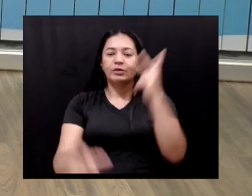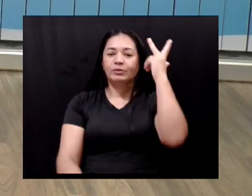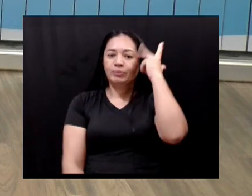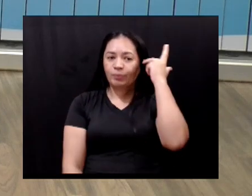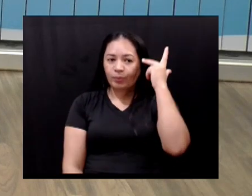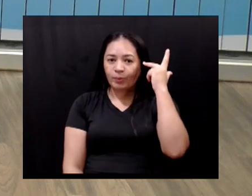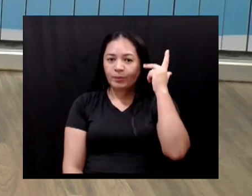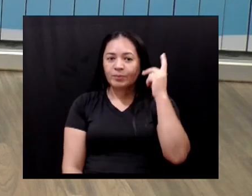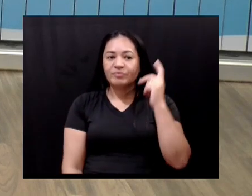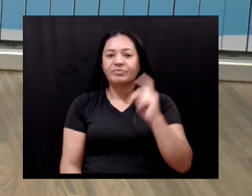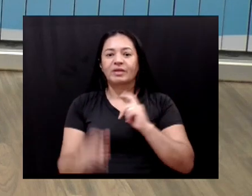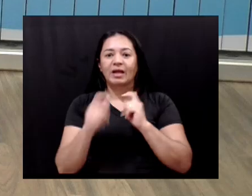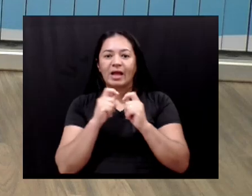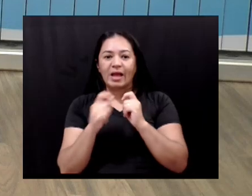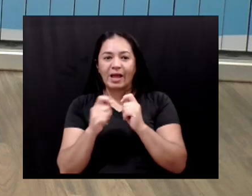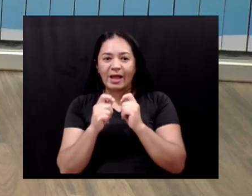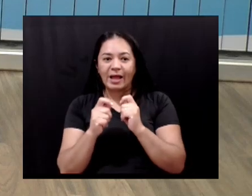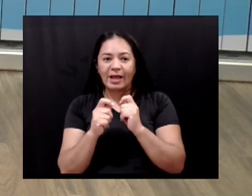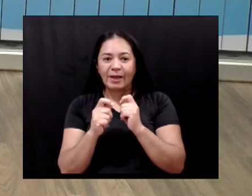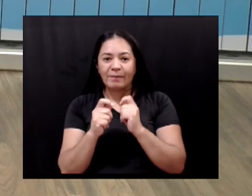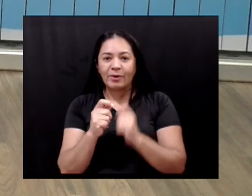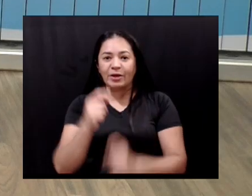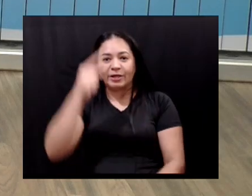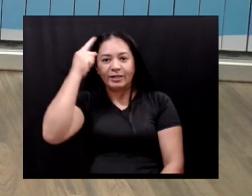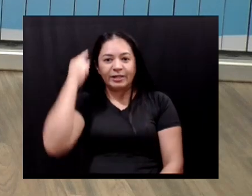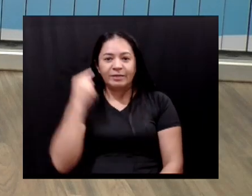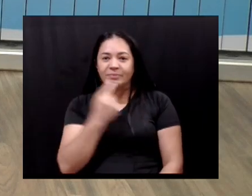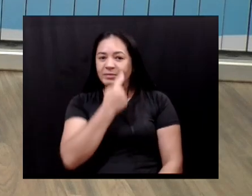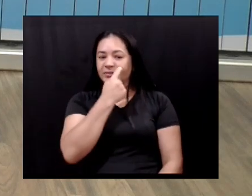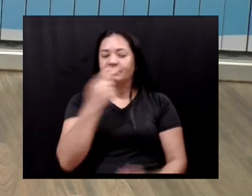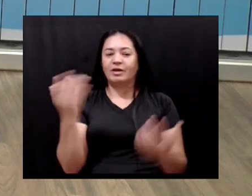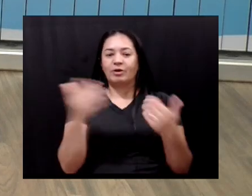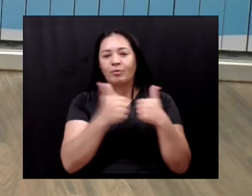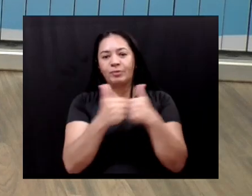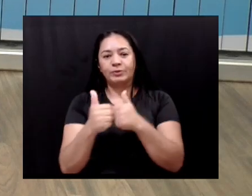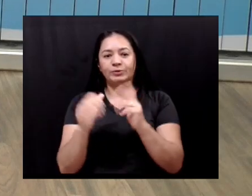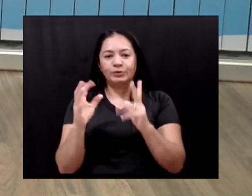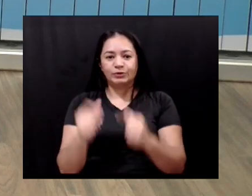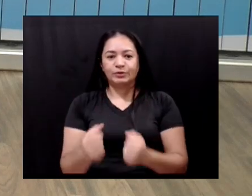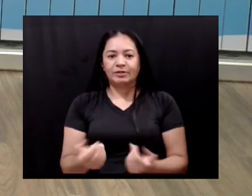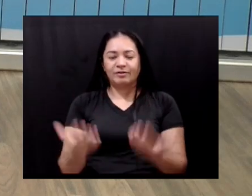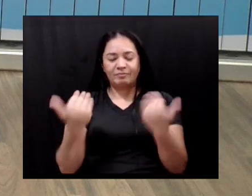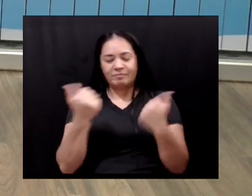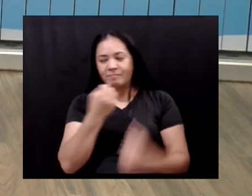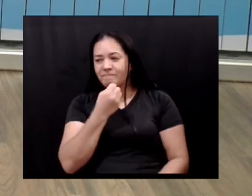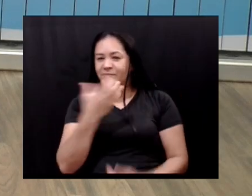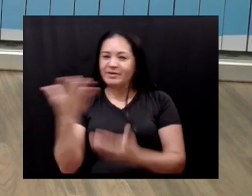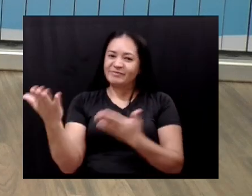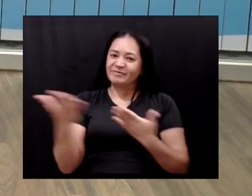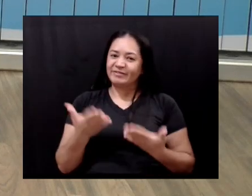Abreu acompanhou tudo e traz agora as informações, então seja bem-vinda e boa tarde, Mina.